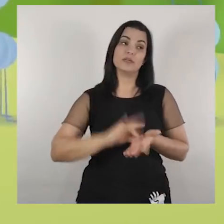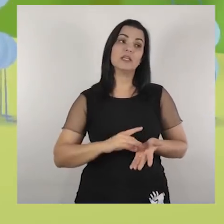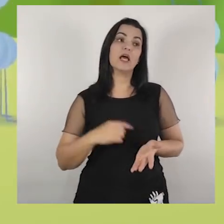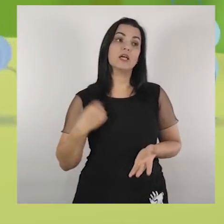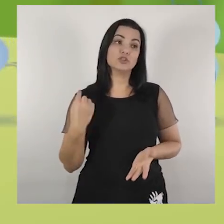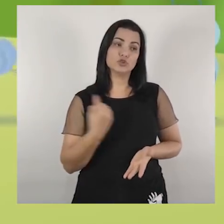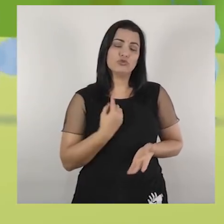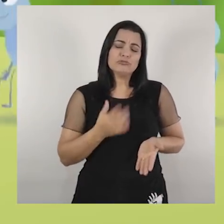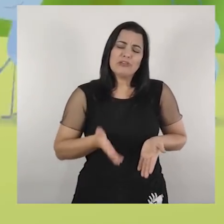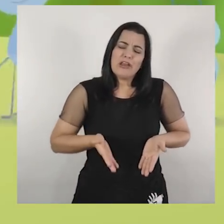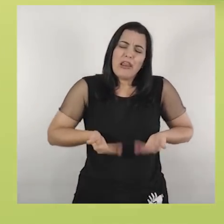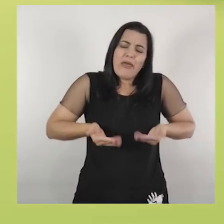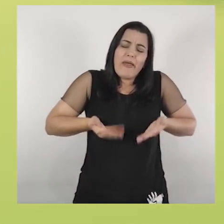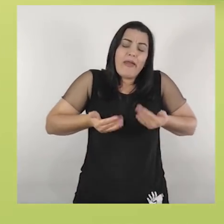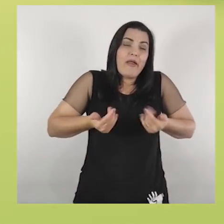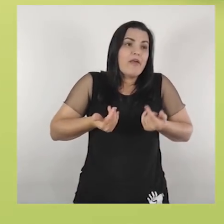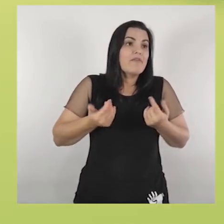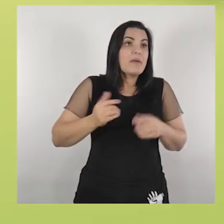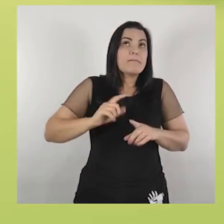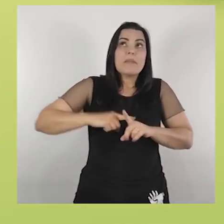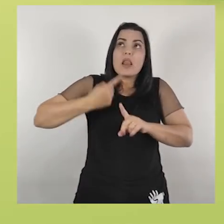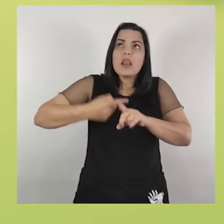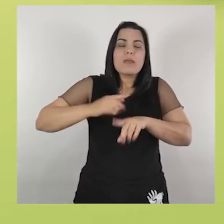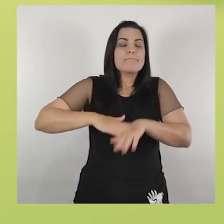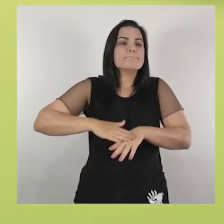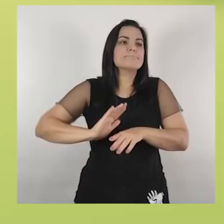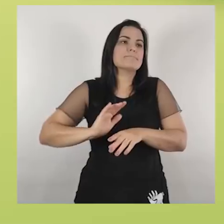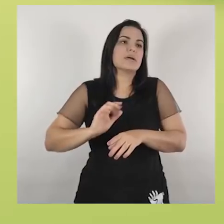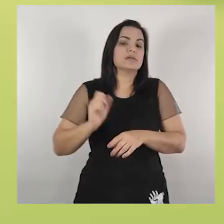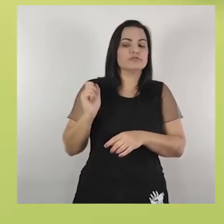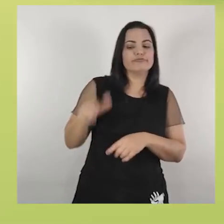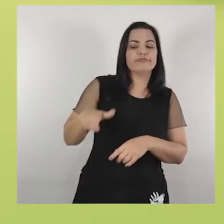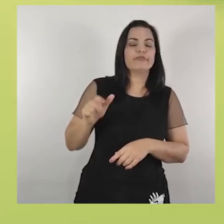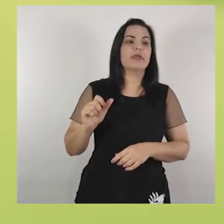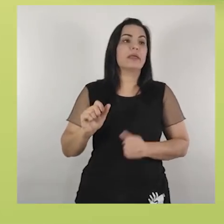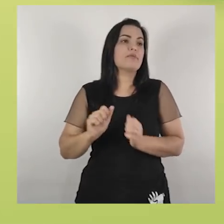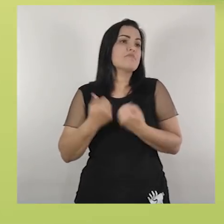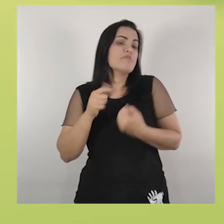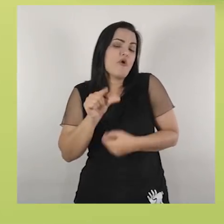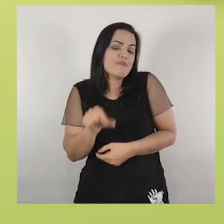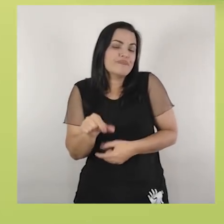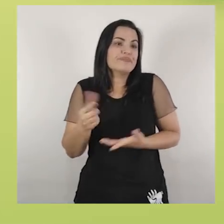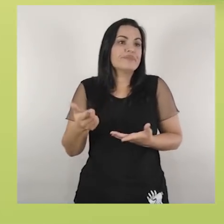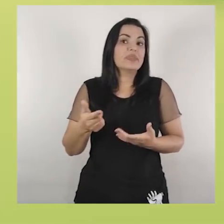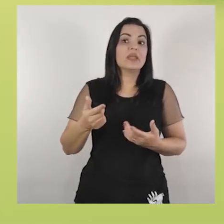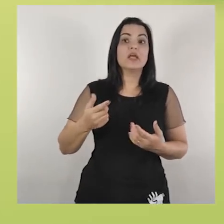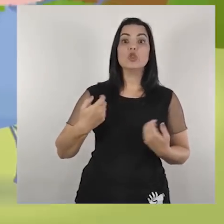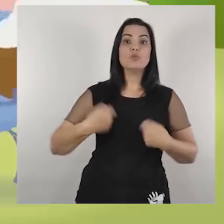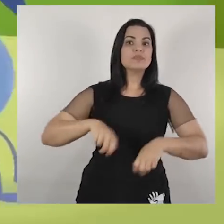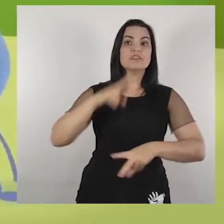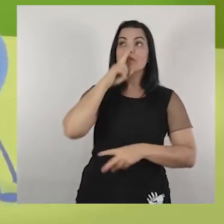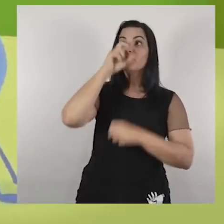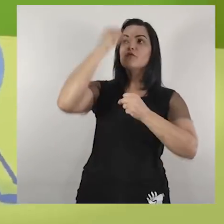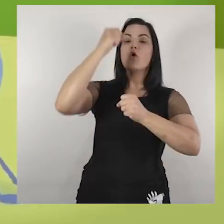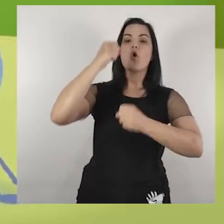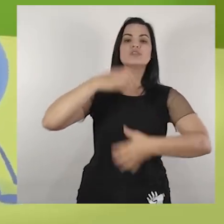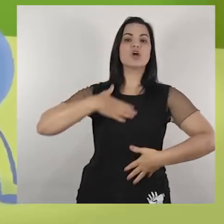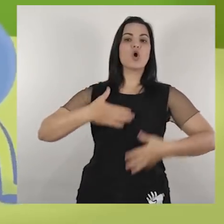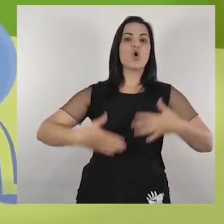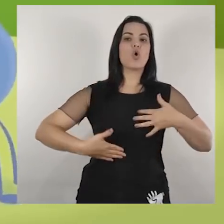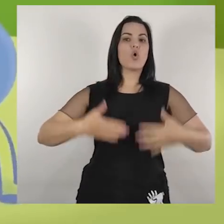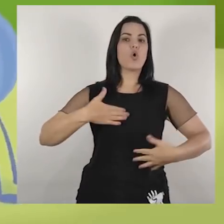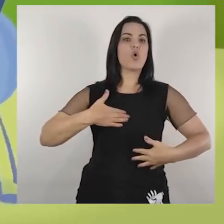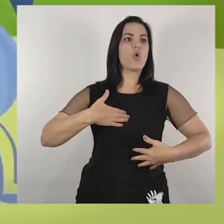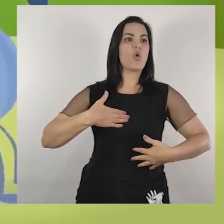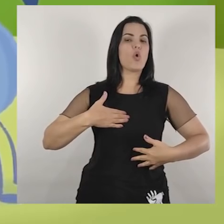que uma migalha de pão. E somos tão leves que nem precisamos de força para sustentar o nosso corpinho. Aí fica